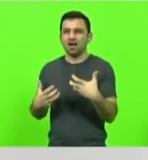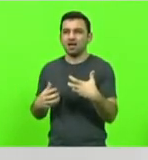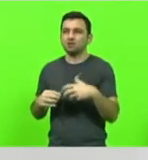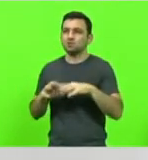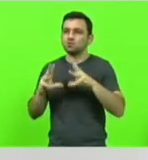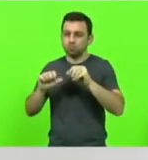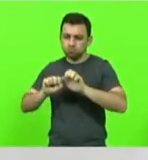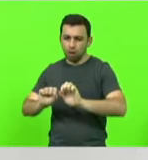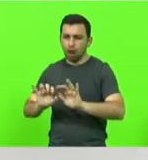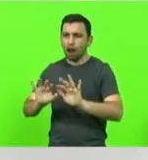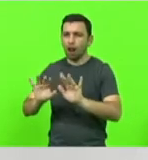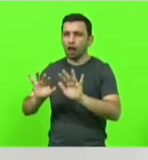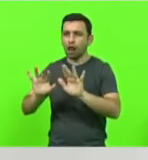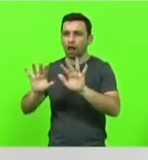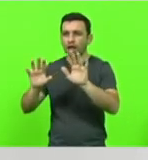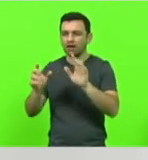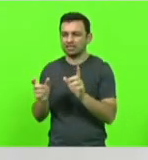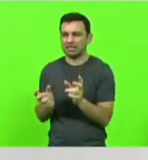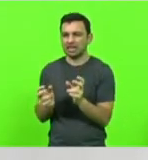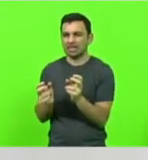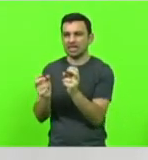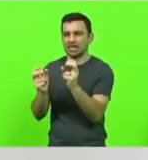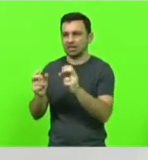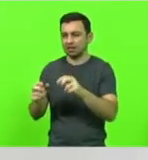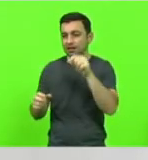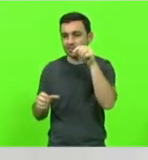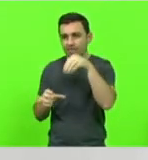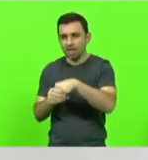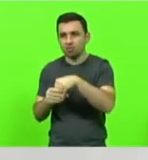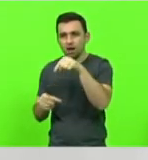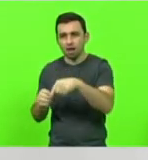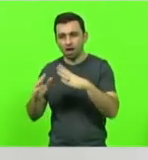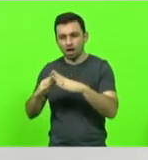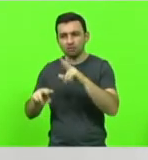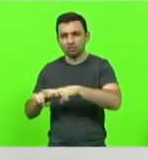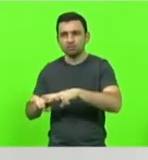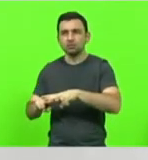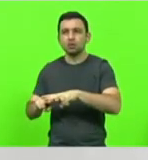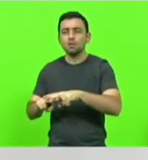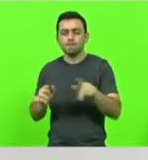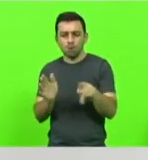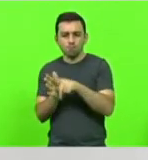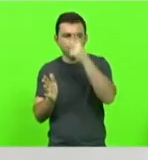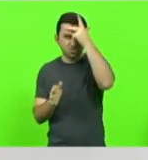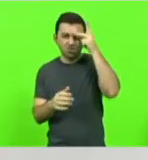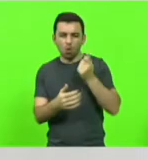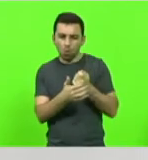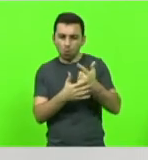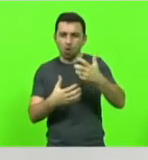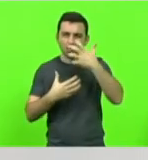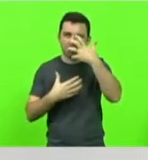pelo mofo e pré-reservada diretamente a um daqueles que são envolvidos na compra desse respirador.